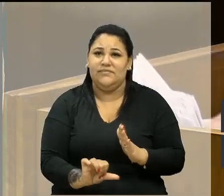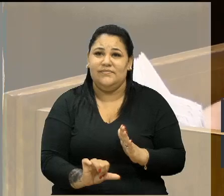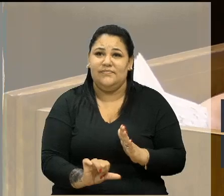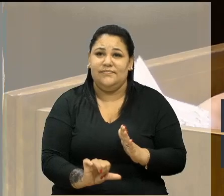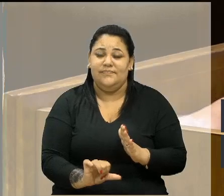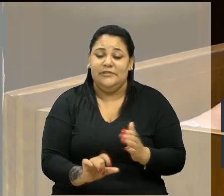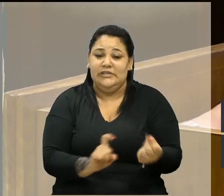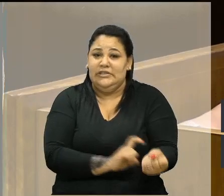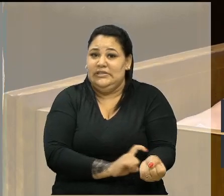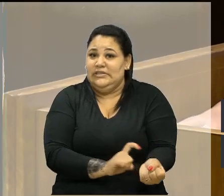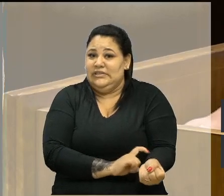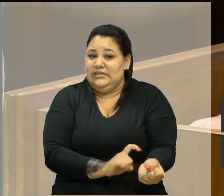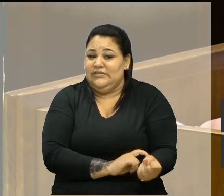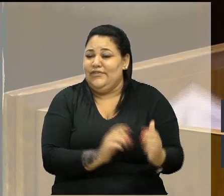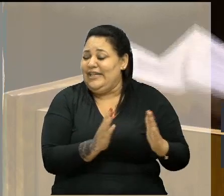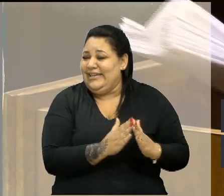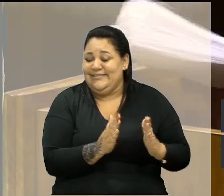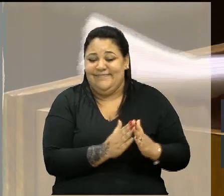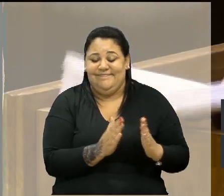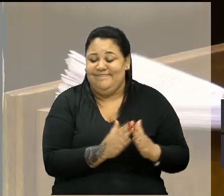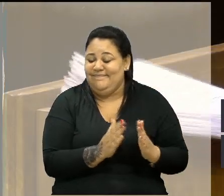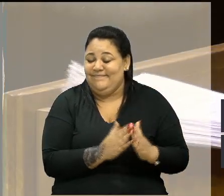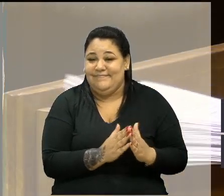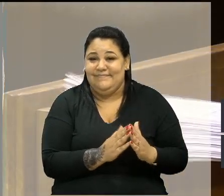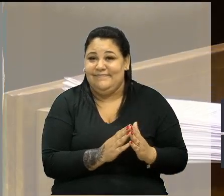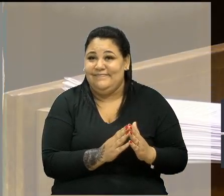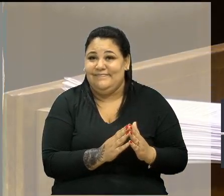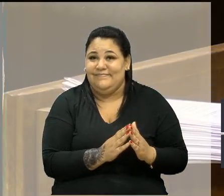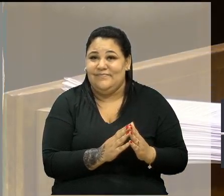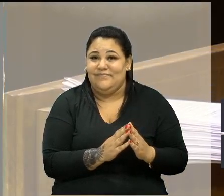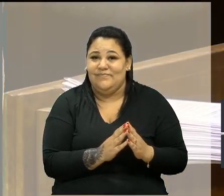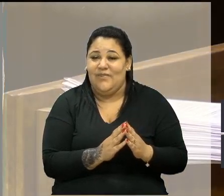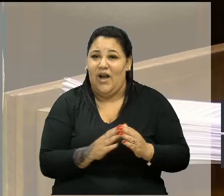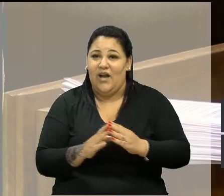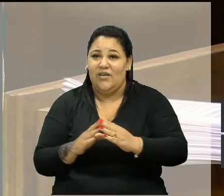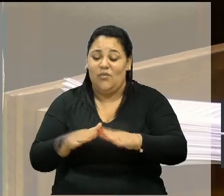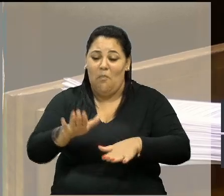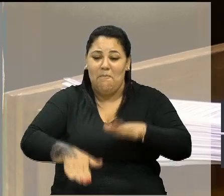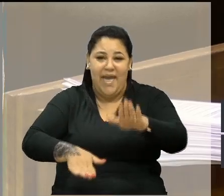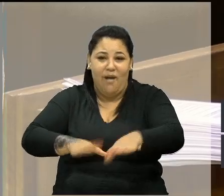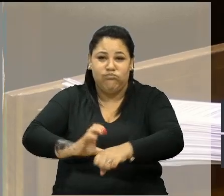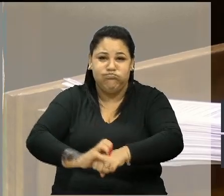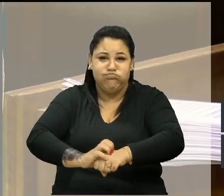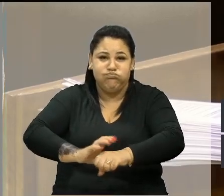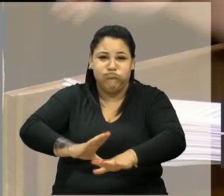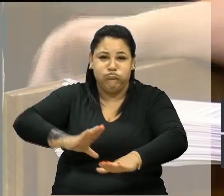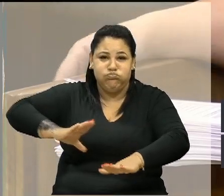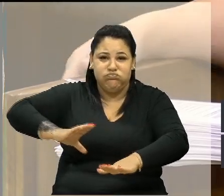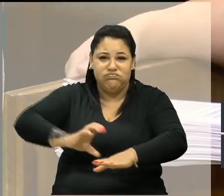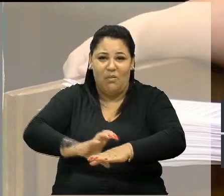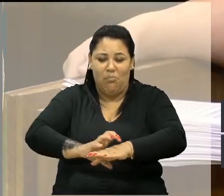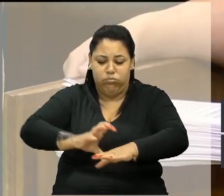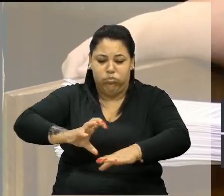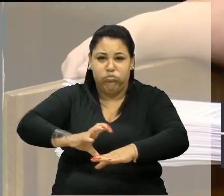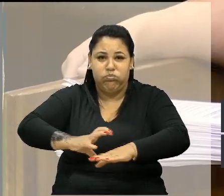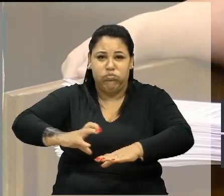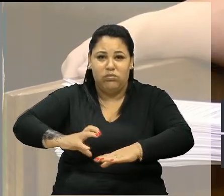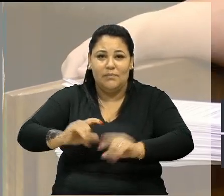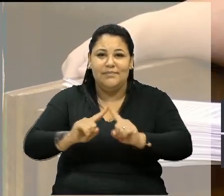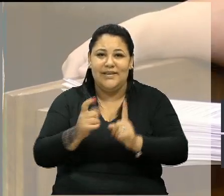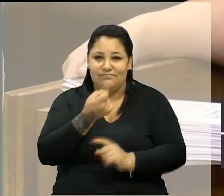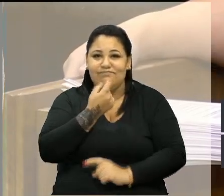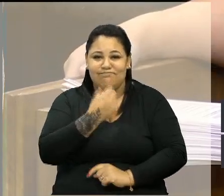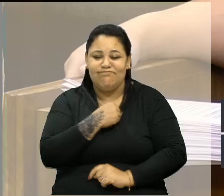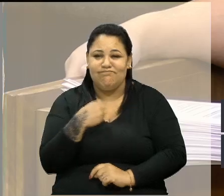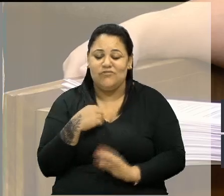mais nervoso e muito mais inchado meus pés aqui, mas se Deus quiser, as medicações aqui vão resolver esse